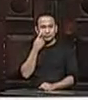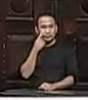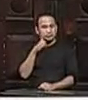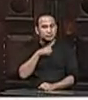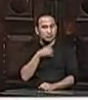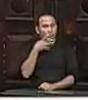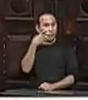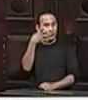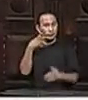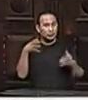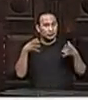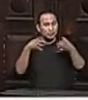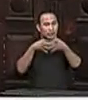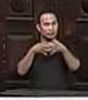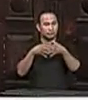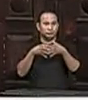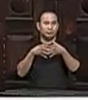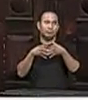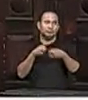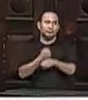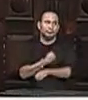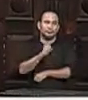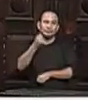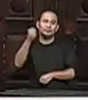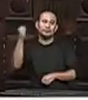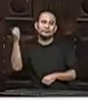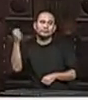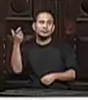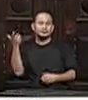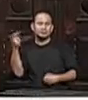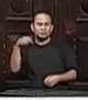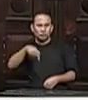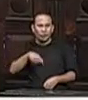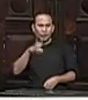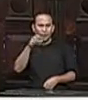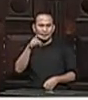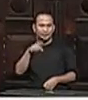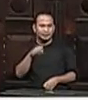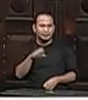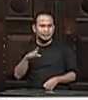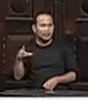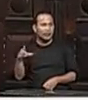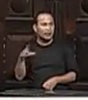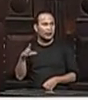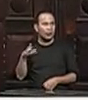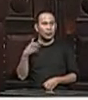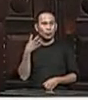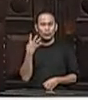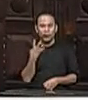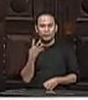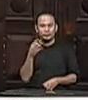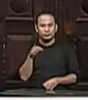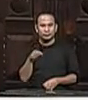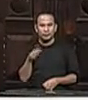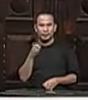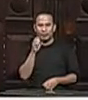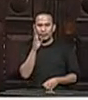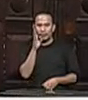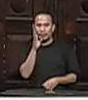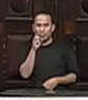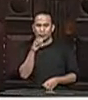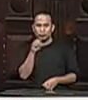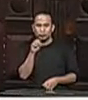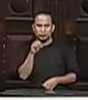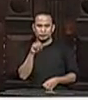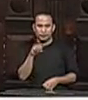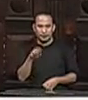4 grandes clubes, e aí eu posso me restringir só aqui à capital. Enquanto você tem 4 grandes clubes, você tem um Bom Sucesso passando